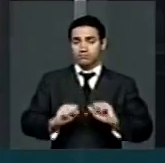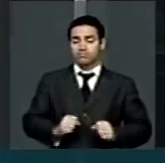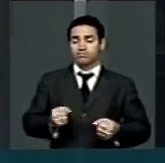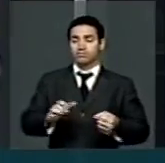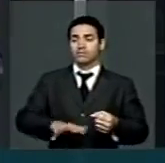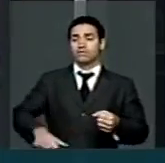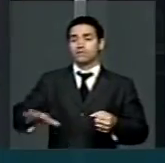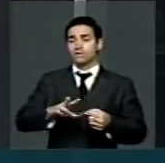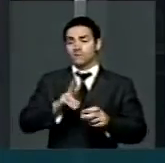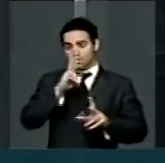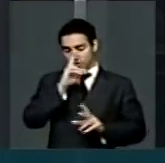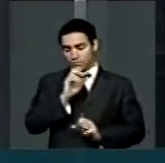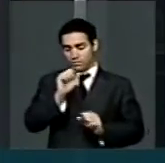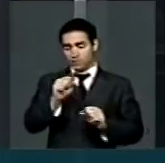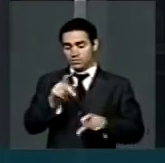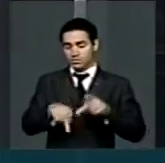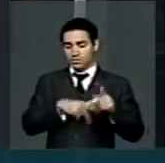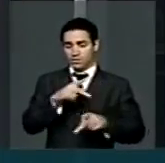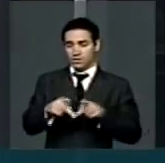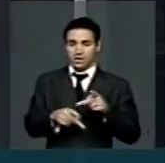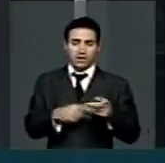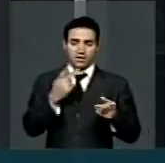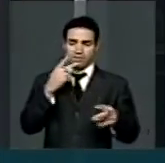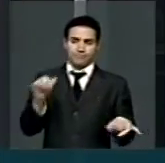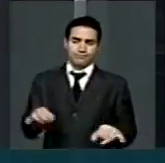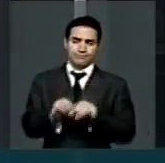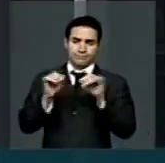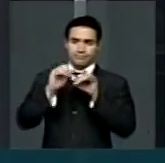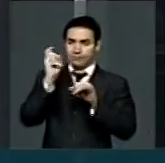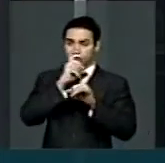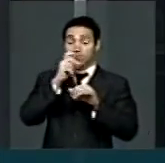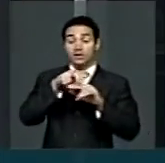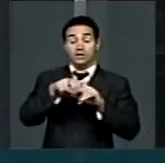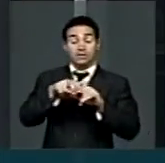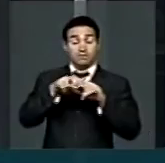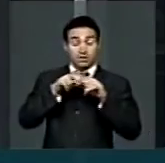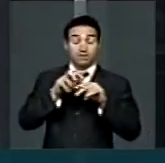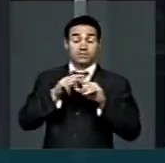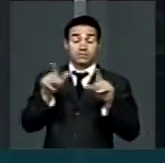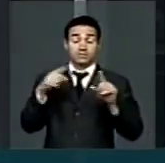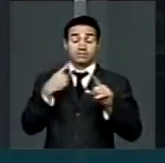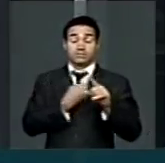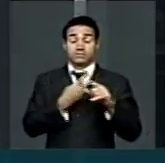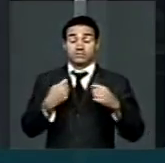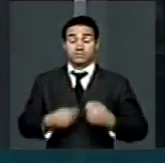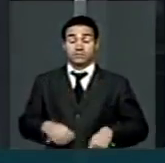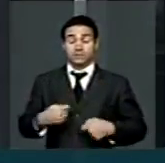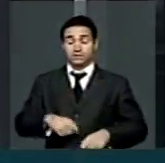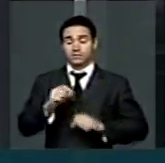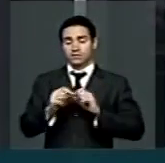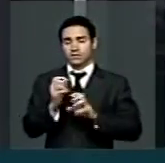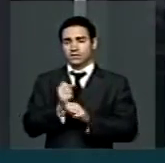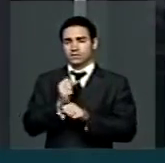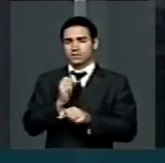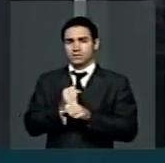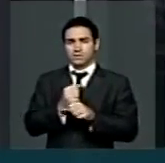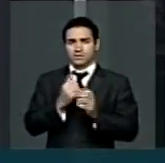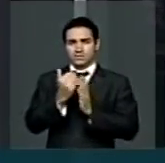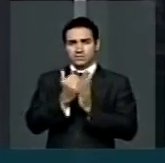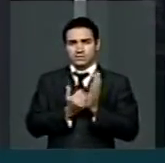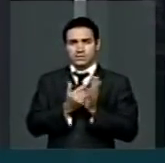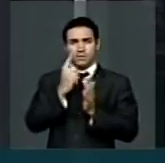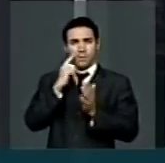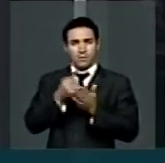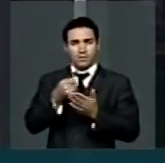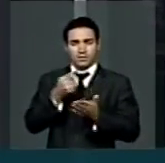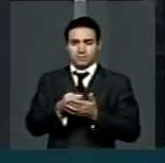popular. Conversa para boi dormir, desculpa o termo. O que nós precisamos sim é ter esse emenda, é ter o orçamento impositivo. Por isso, nesse Dia